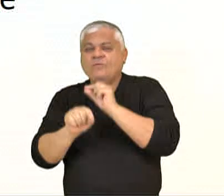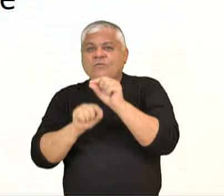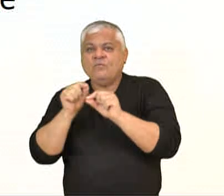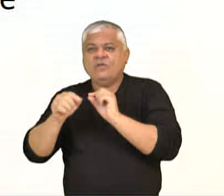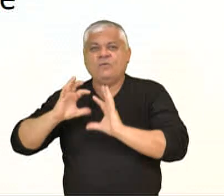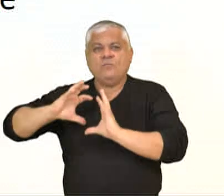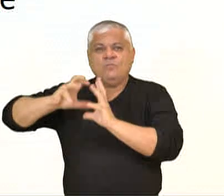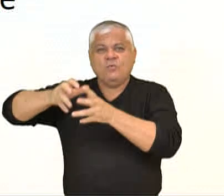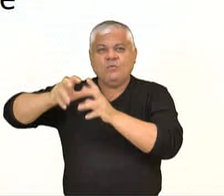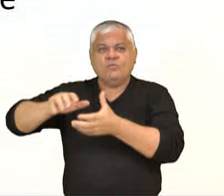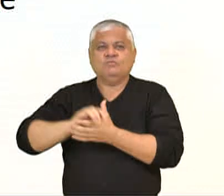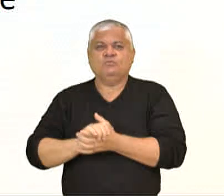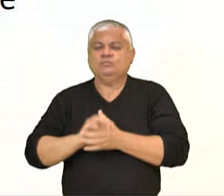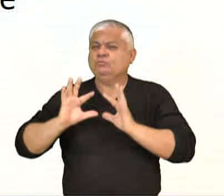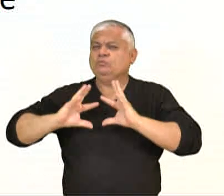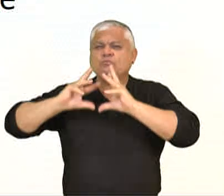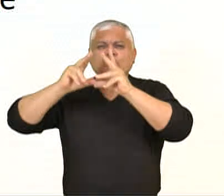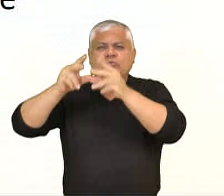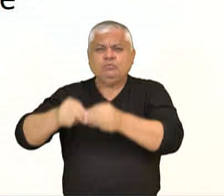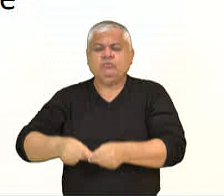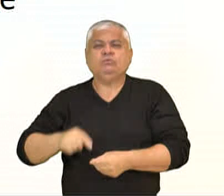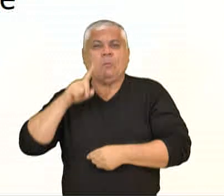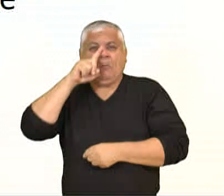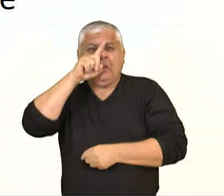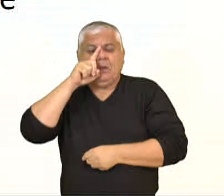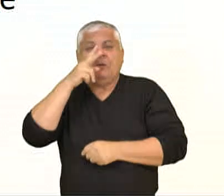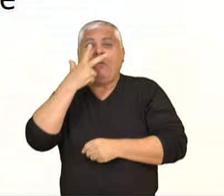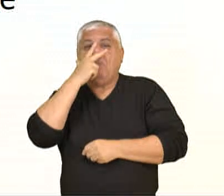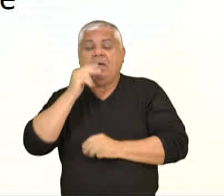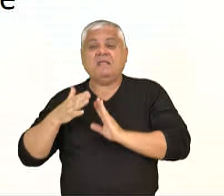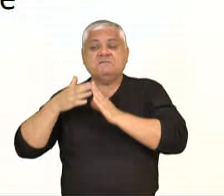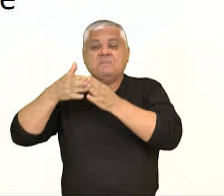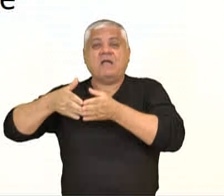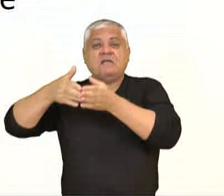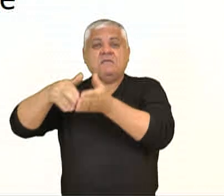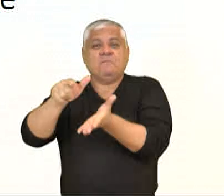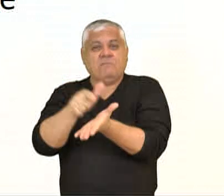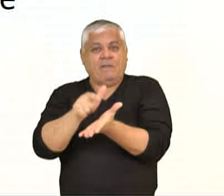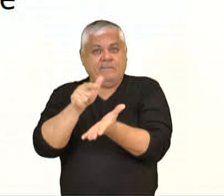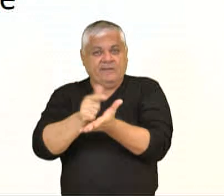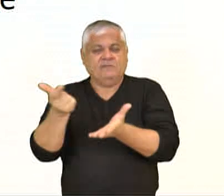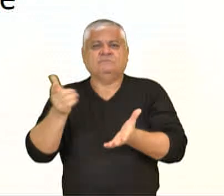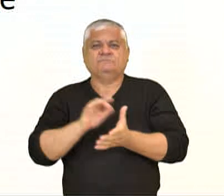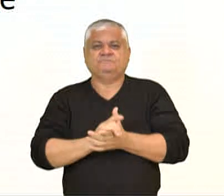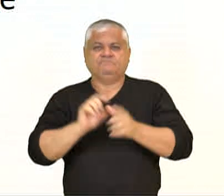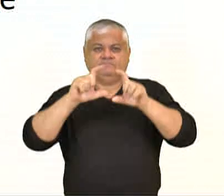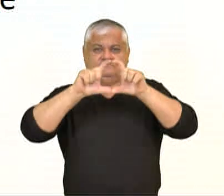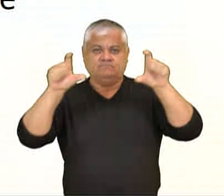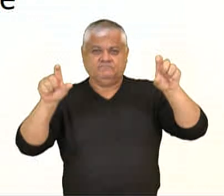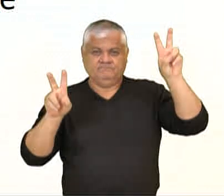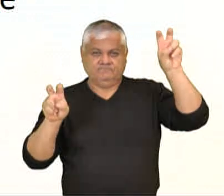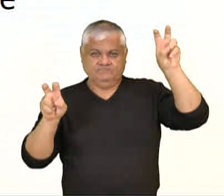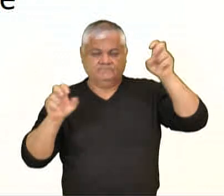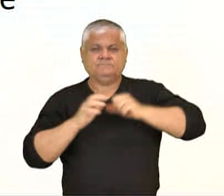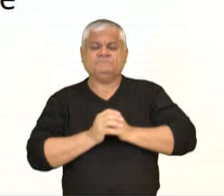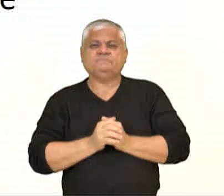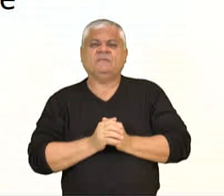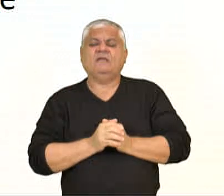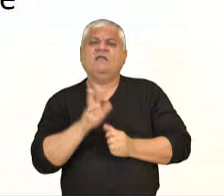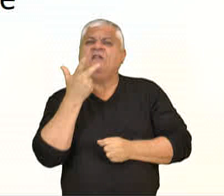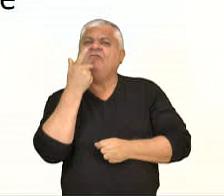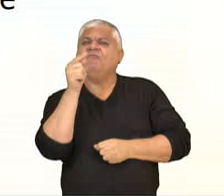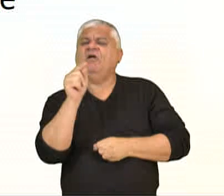mundo é mundo. Todo abismo é navegável a barquinhos de papel. O narrador encerra este parágrafo em